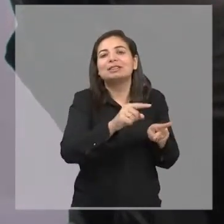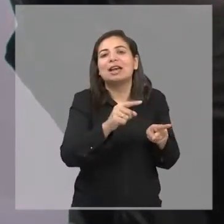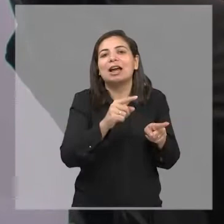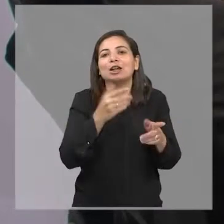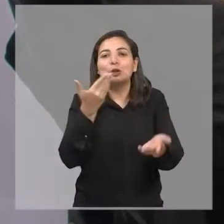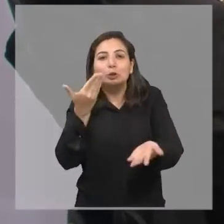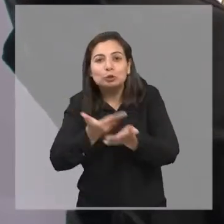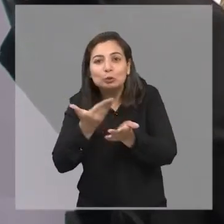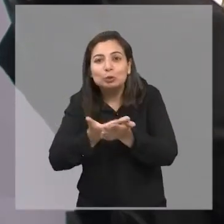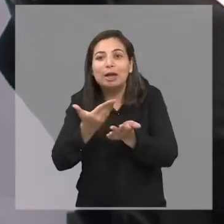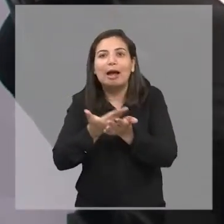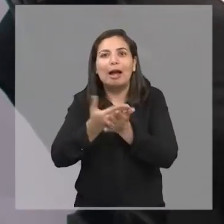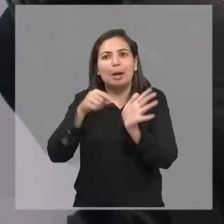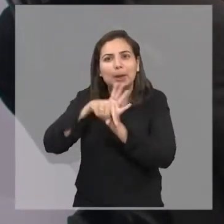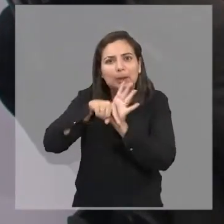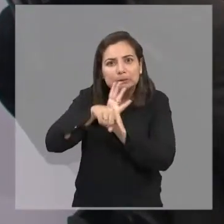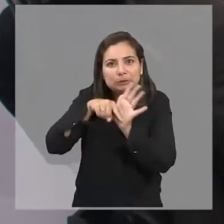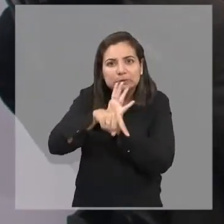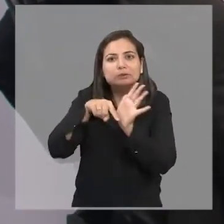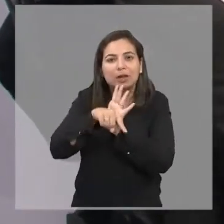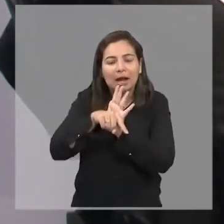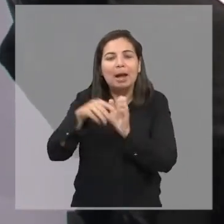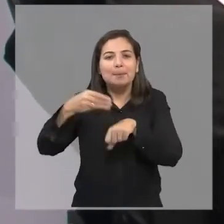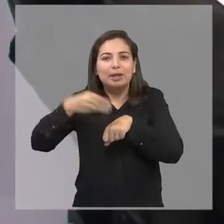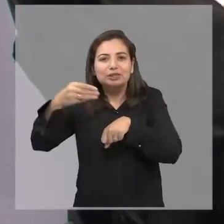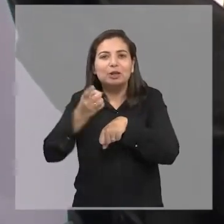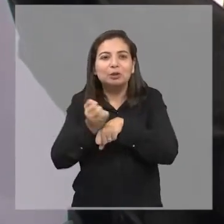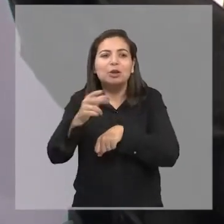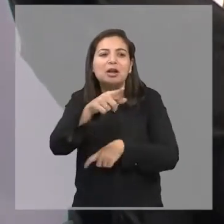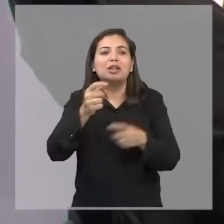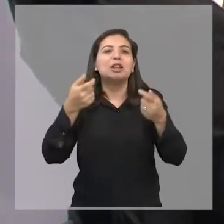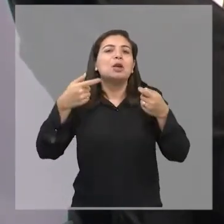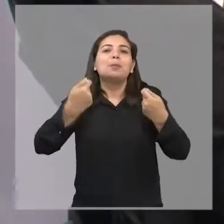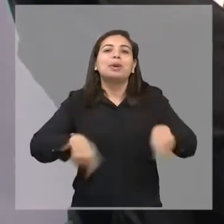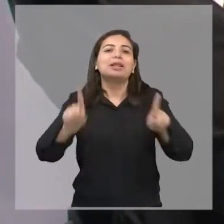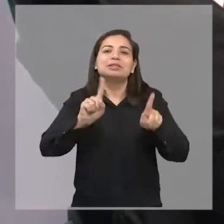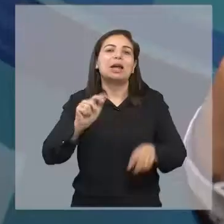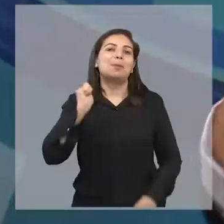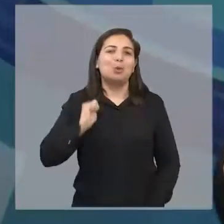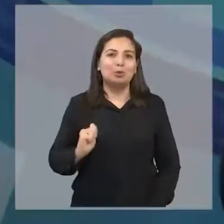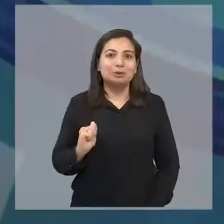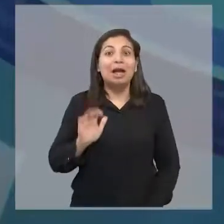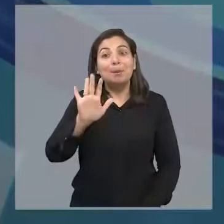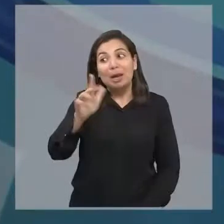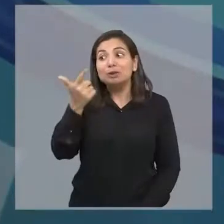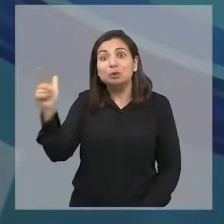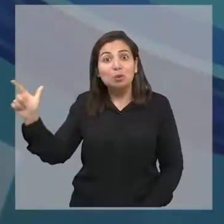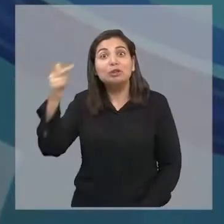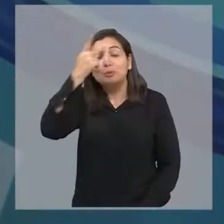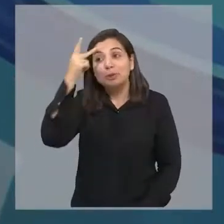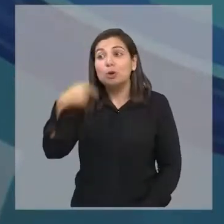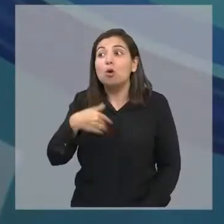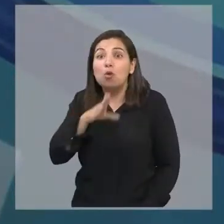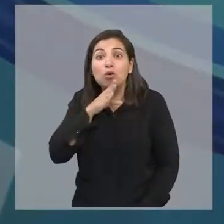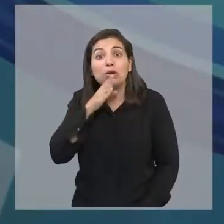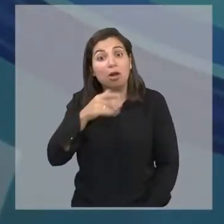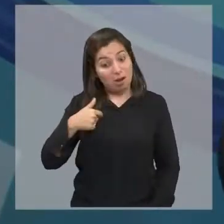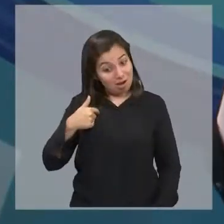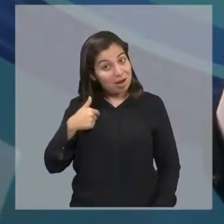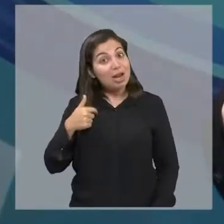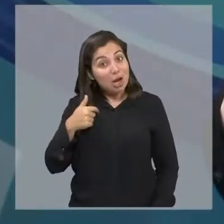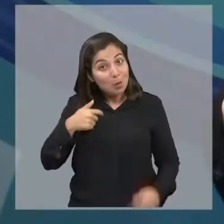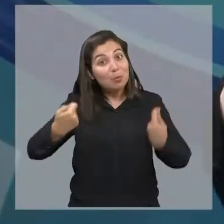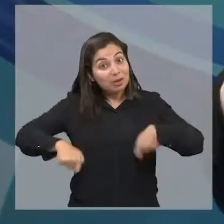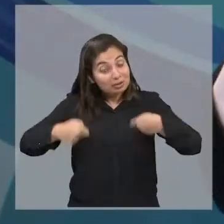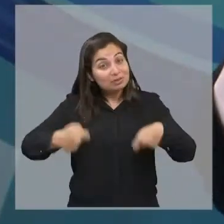Eu conheci centenas de pessoas, milhares de pessoas que dependiam da bolsa. O Bolsa Família também. Dependi. Bolsa Família